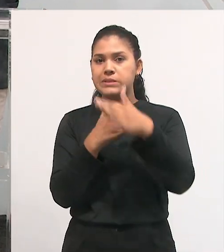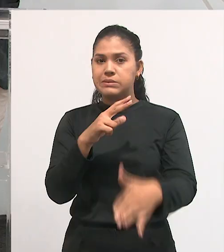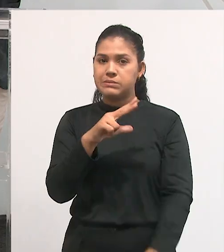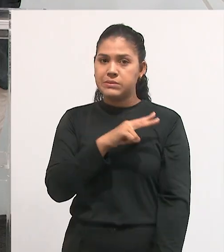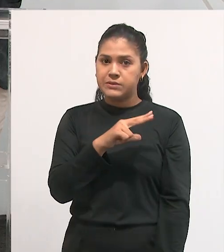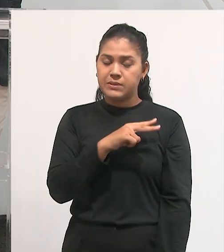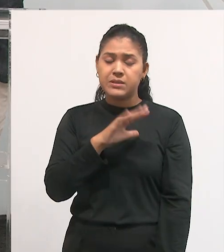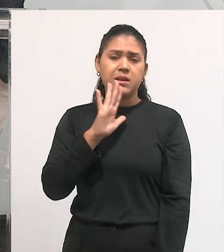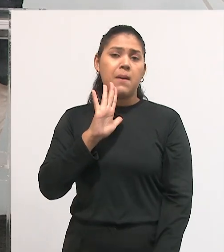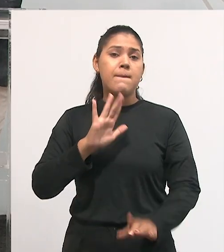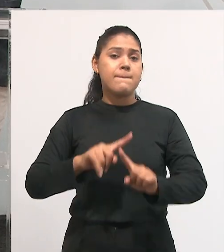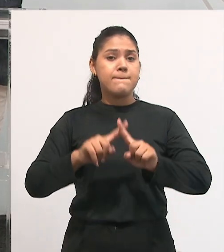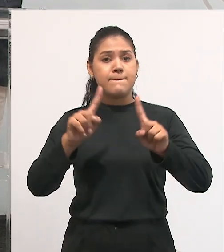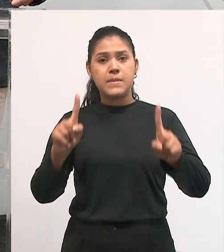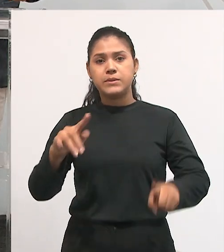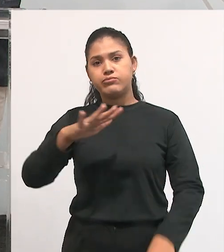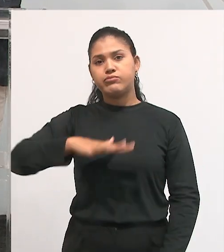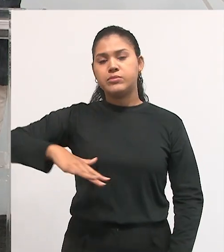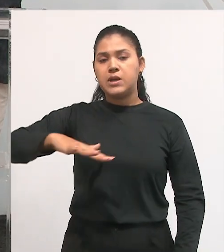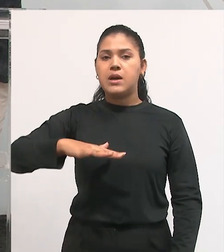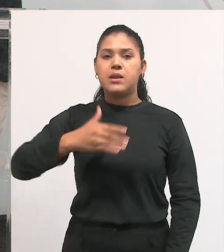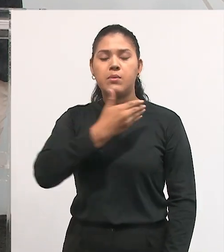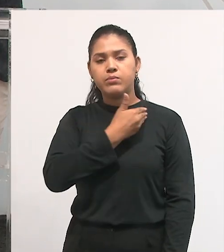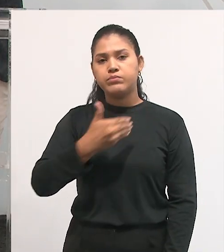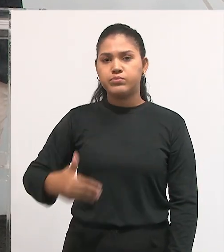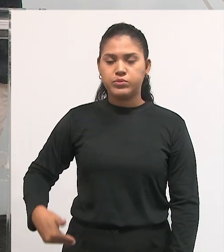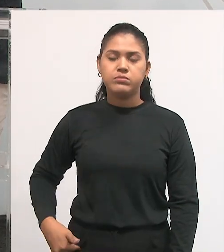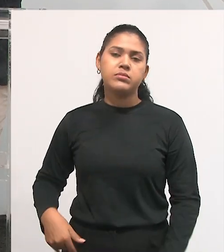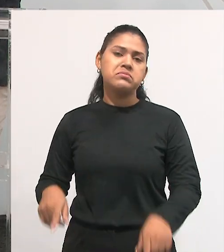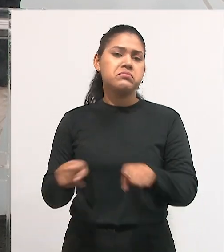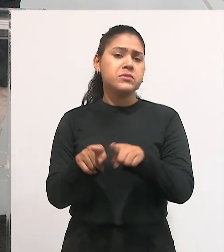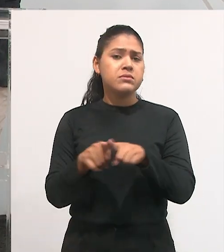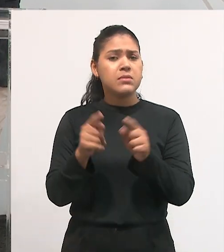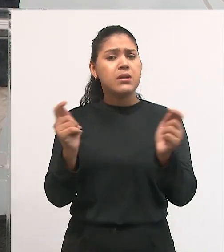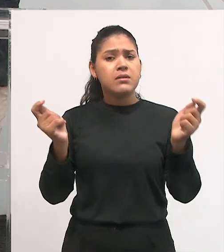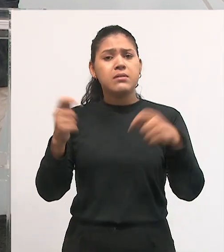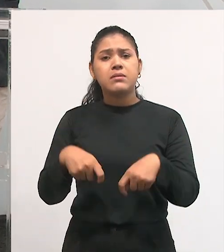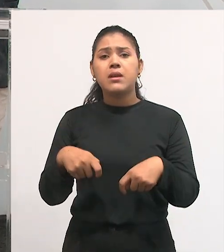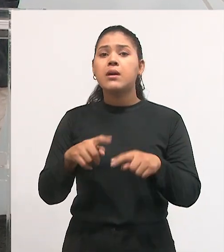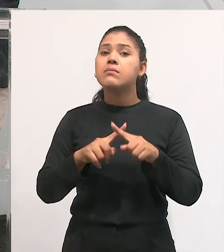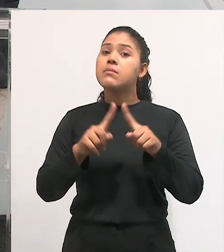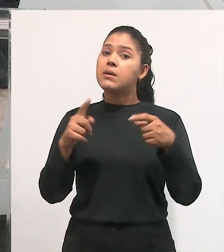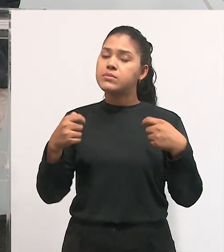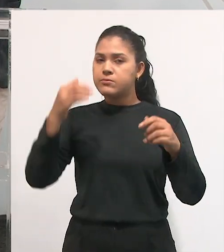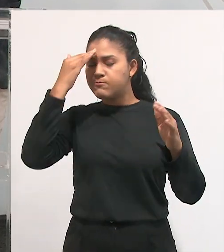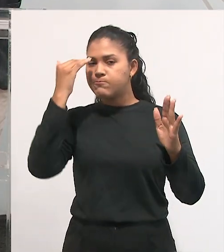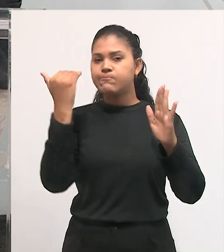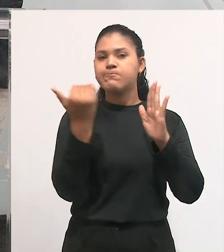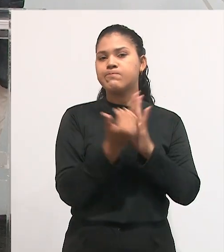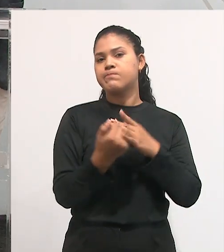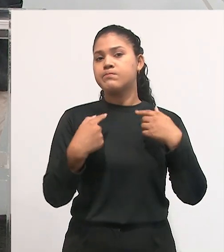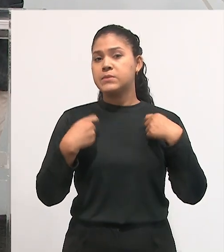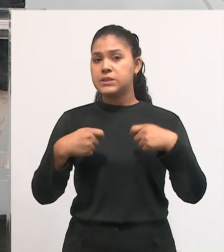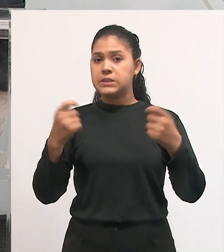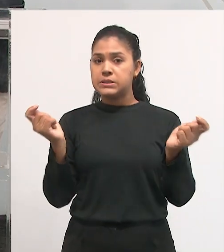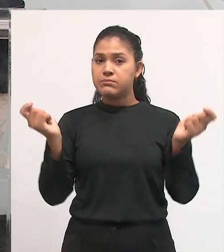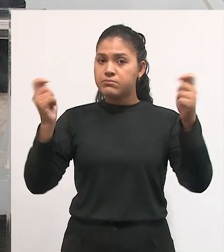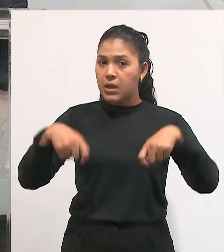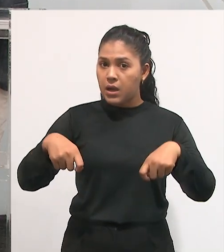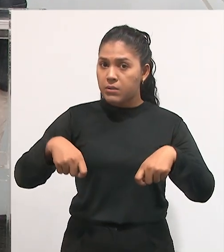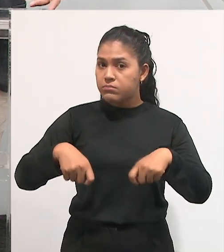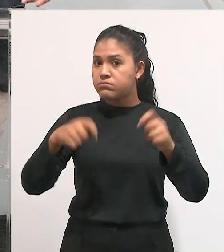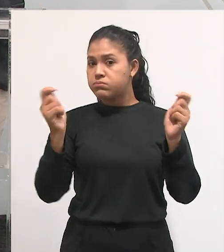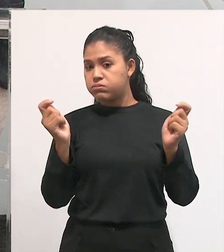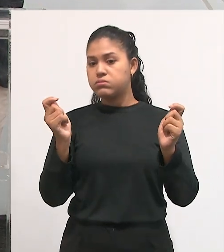área pública, você também tem que ser viável, né? Porque muitas organizações públicas, elas buscam um lucro que é um